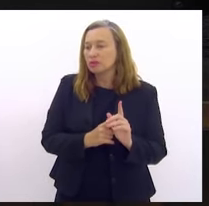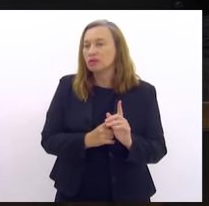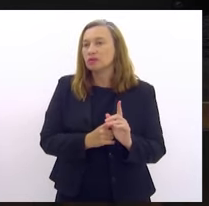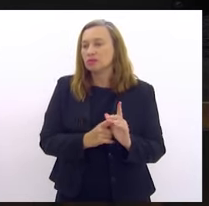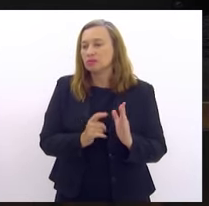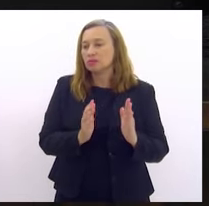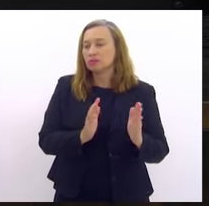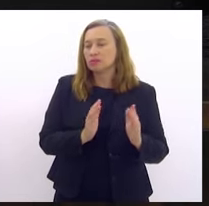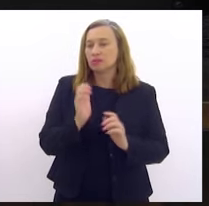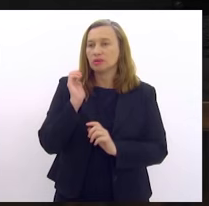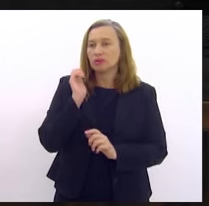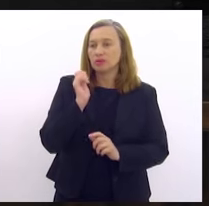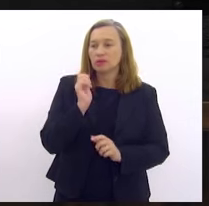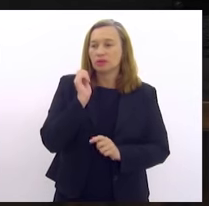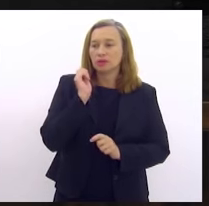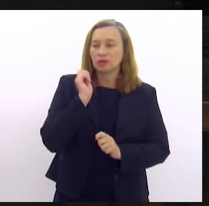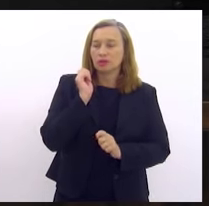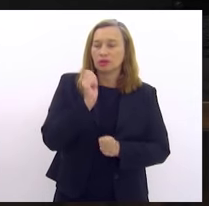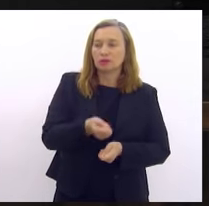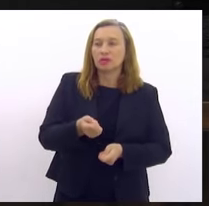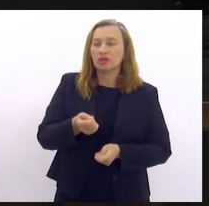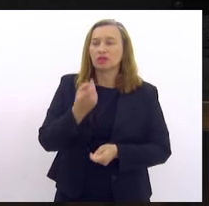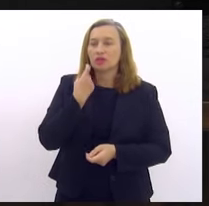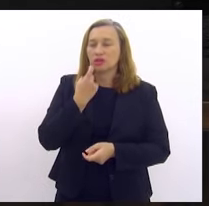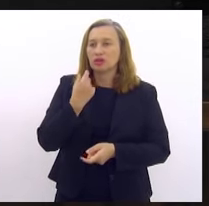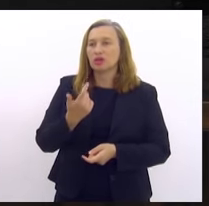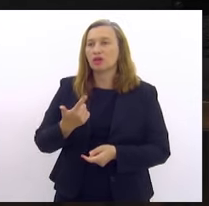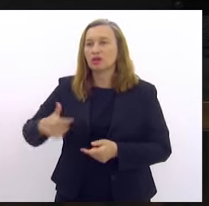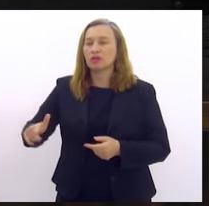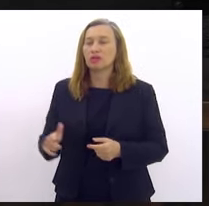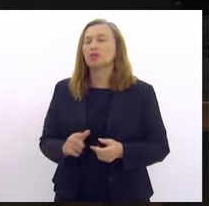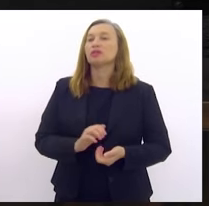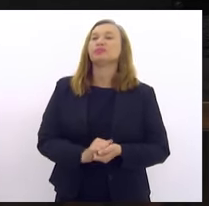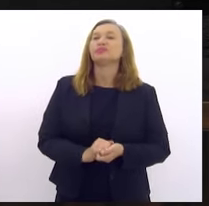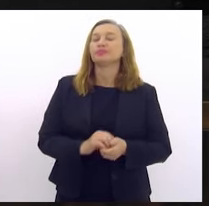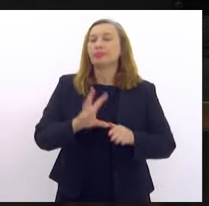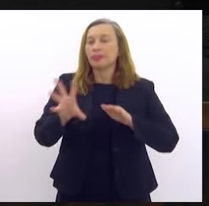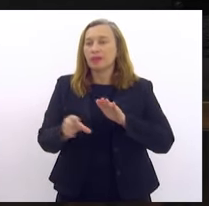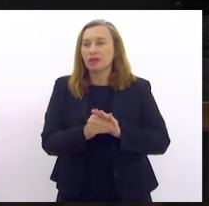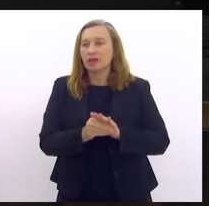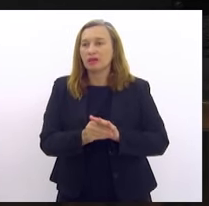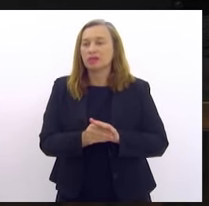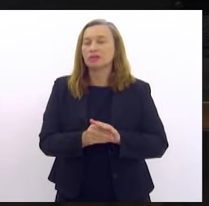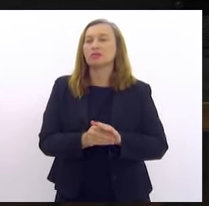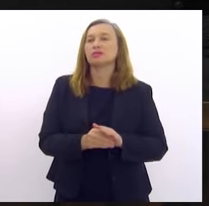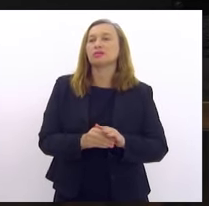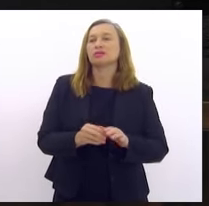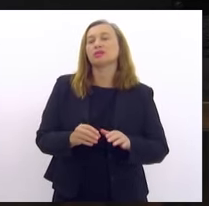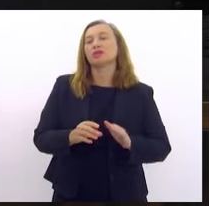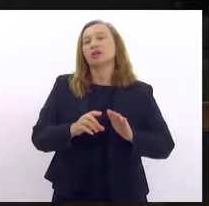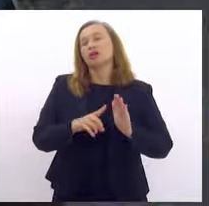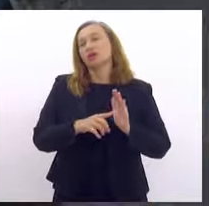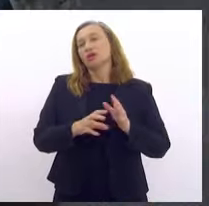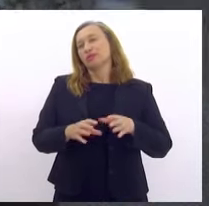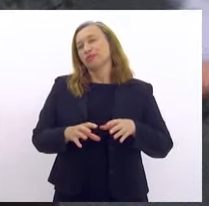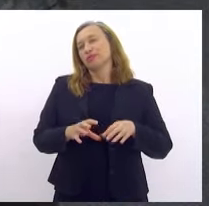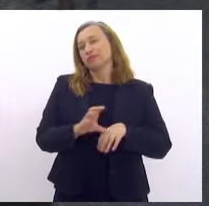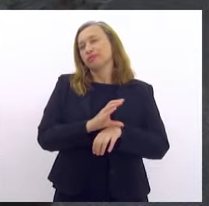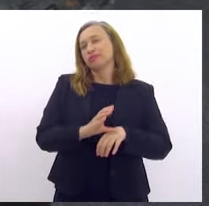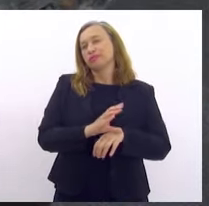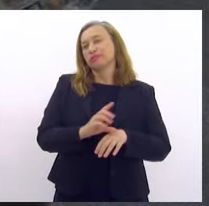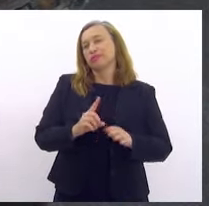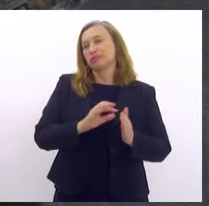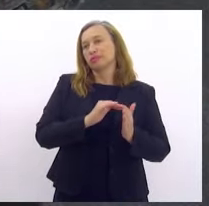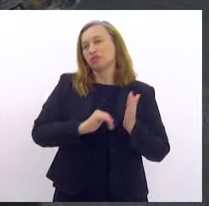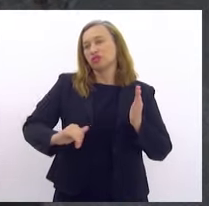outras providências. Pendendo de parecer da Comissão de Emendas Constitucionais e Vetos, deputado Jorge Felipe Neto. Pela derrubada do veto,